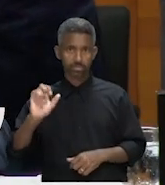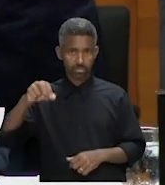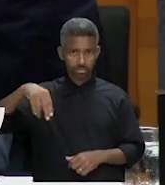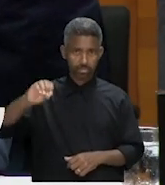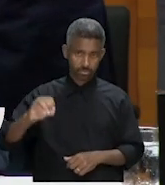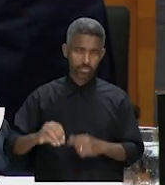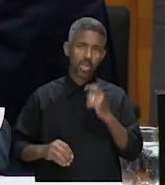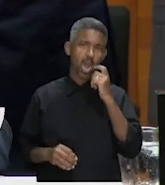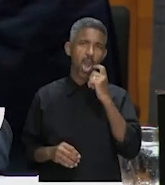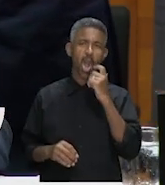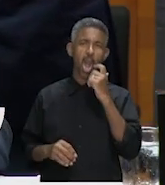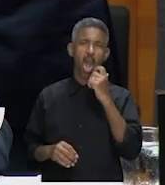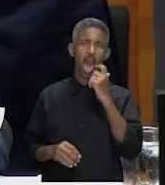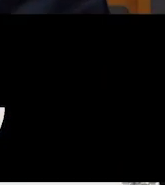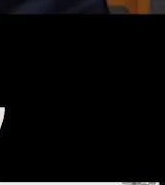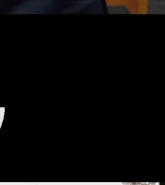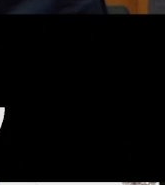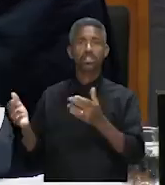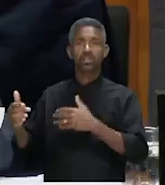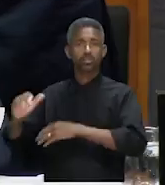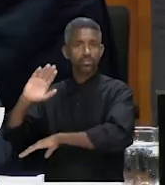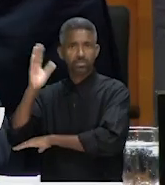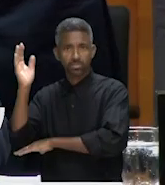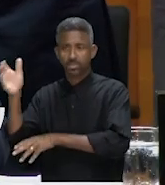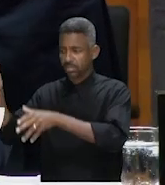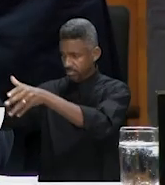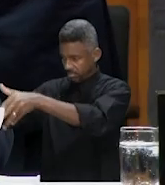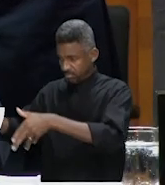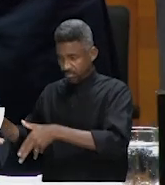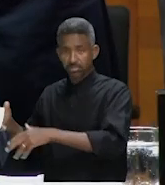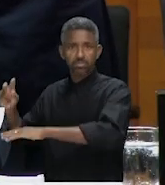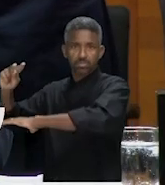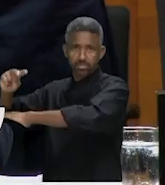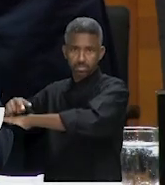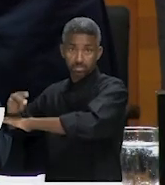o caixão trazendo Dom Aquino, que